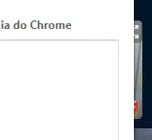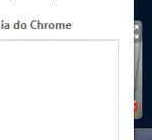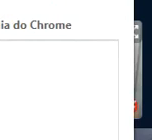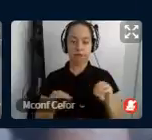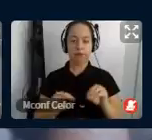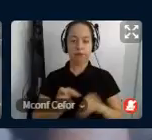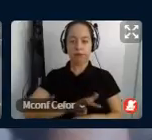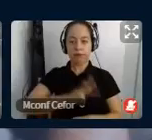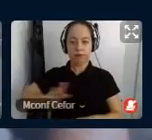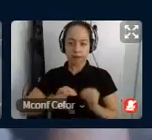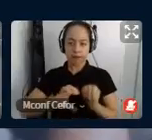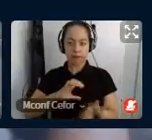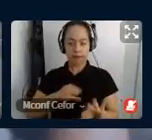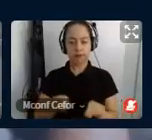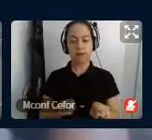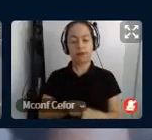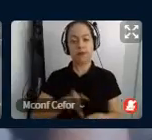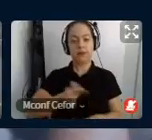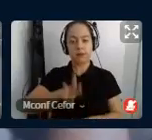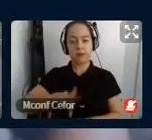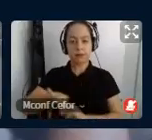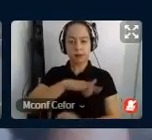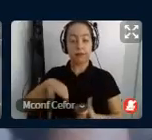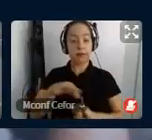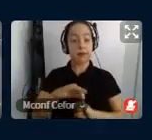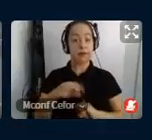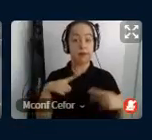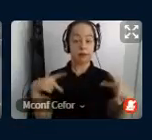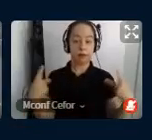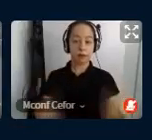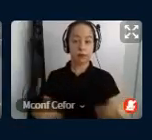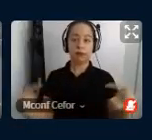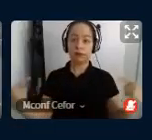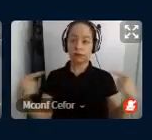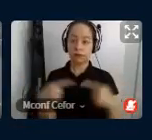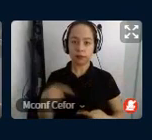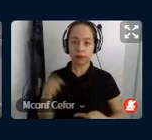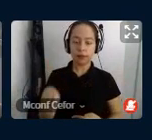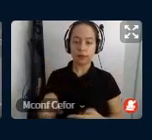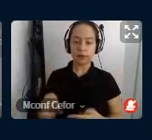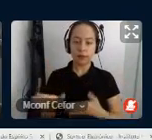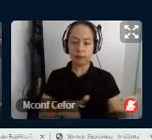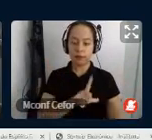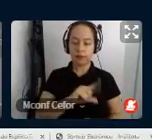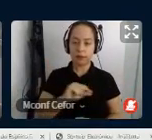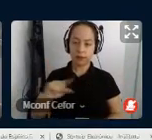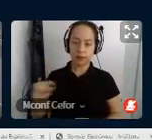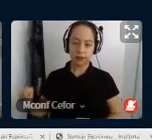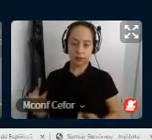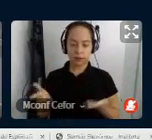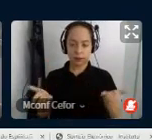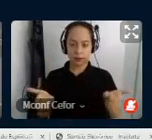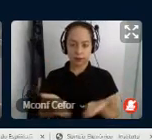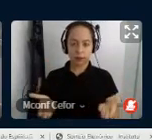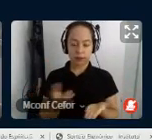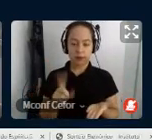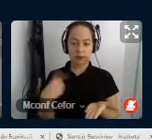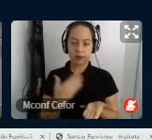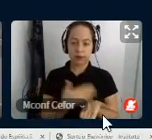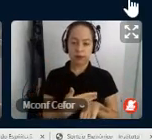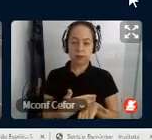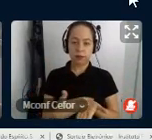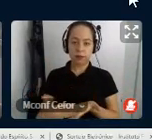do CEFOR e do IFES no link correspondente ao presente processo seletivo. Neste momento,